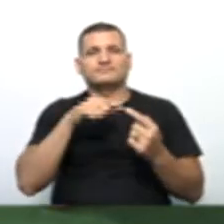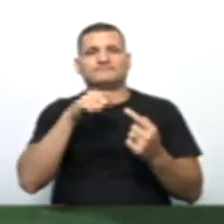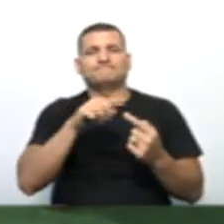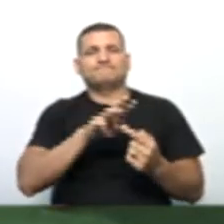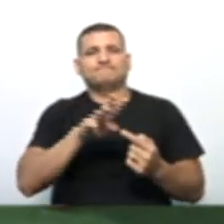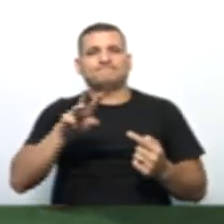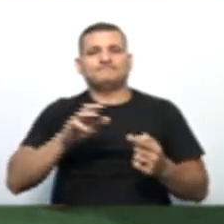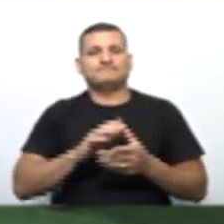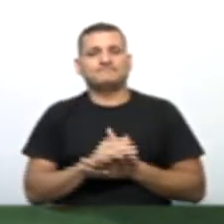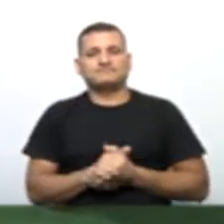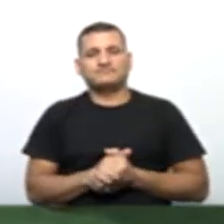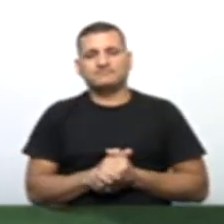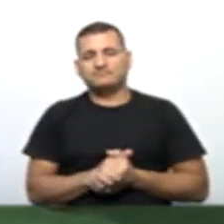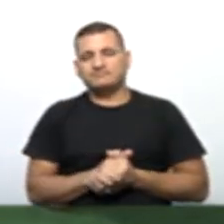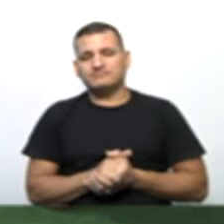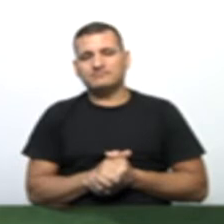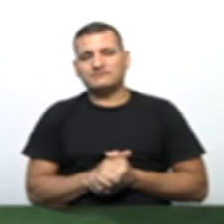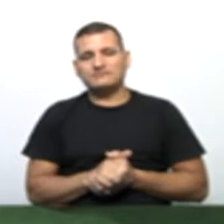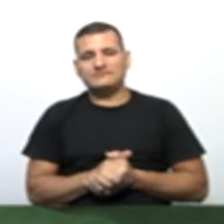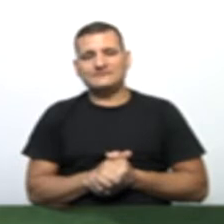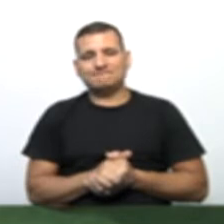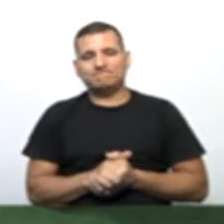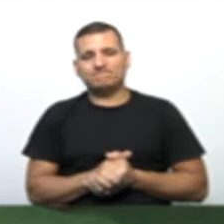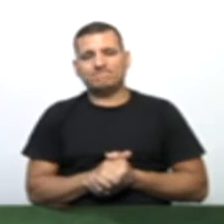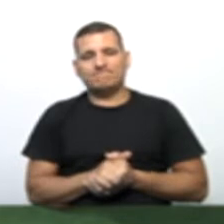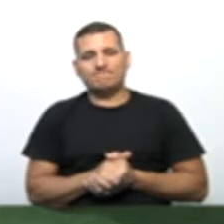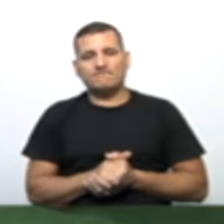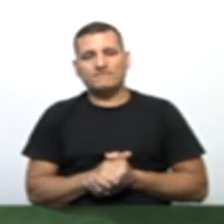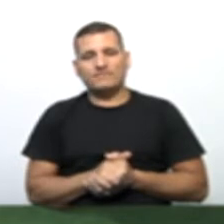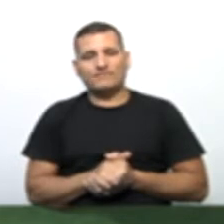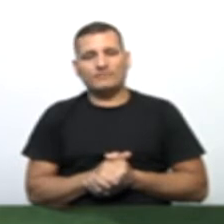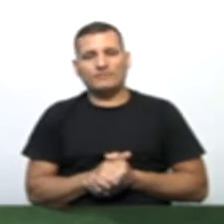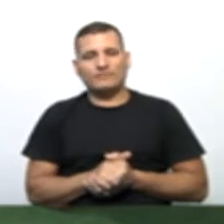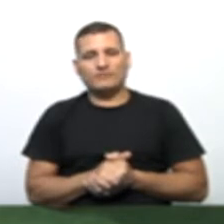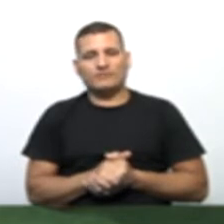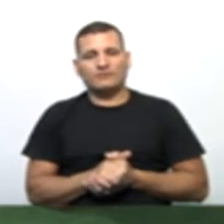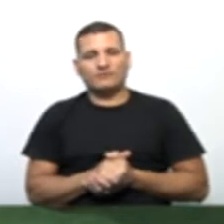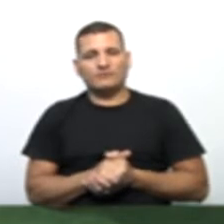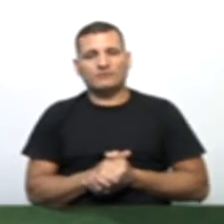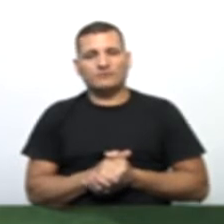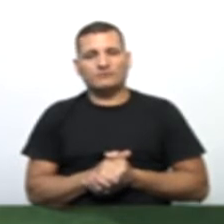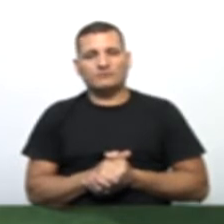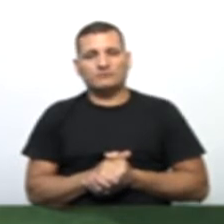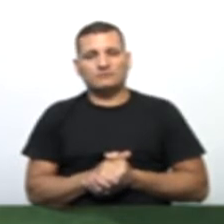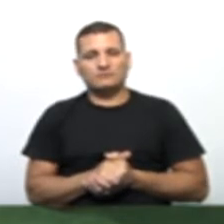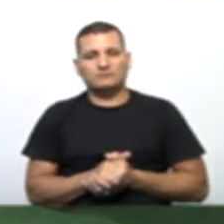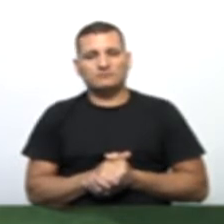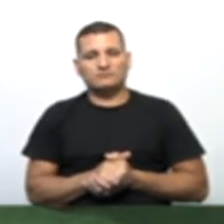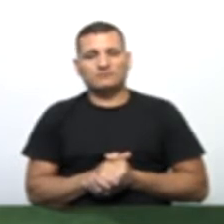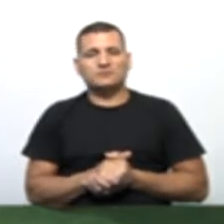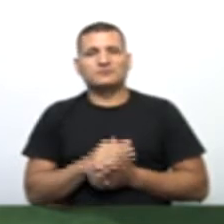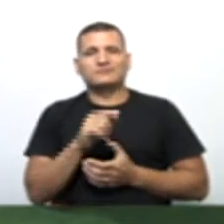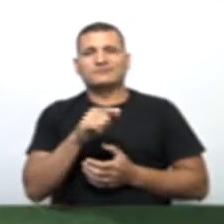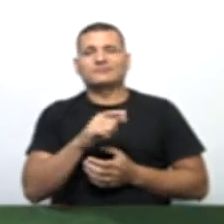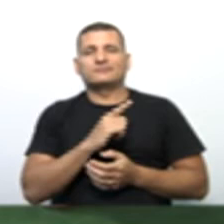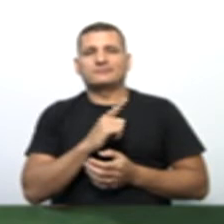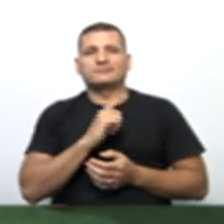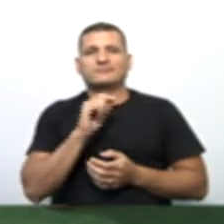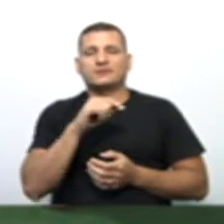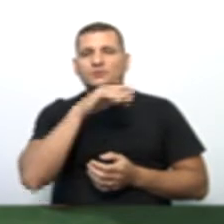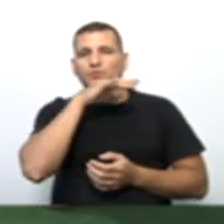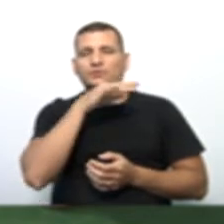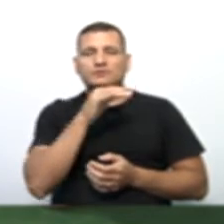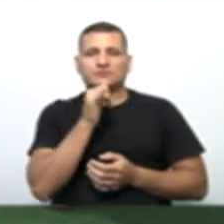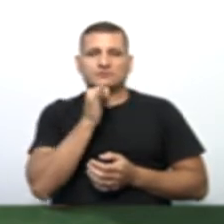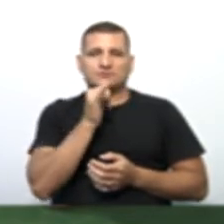como como já dizem né acaba não sendo totalmente inútil porque serve como um mau exemplo é exatamente por